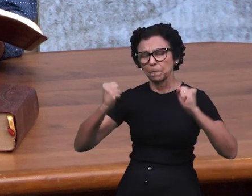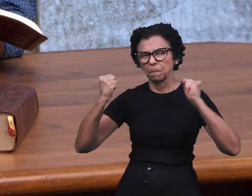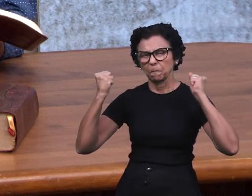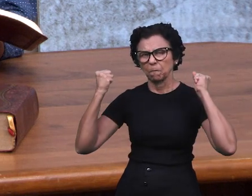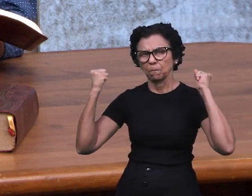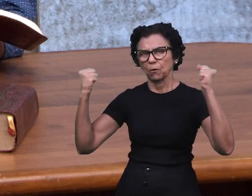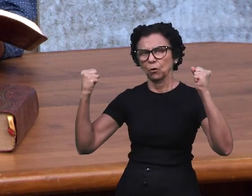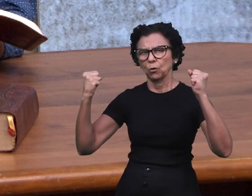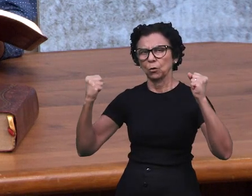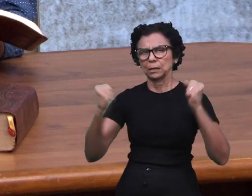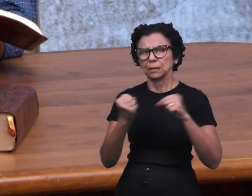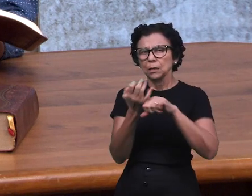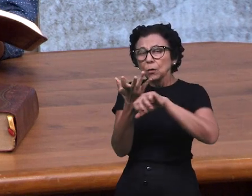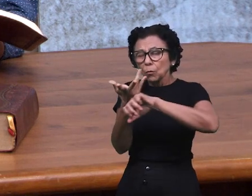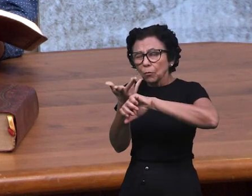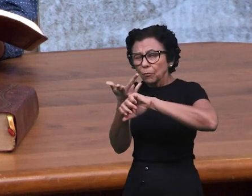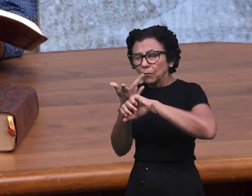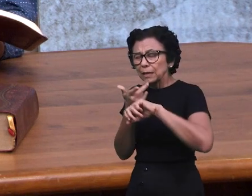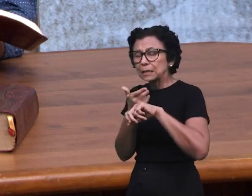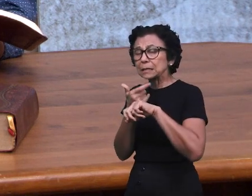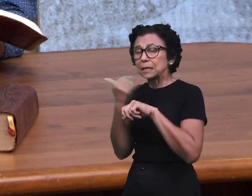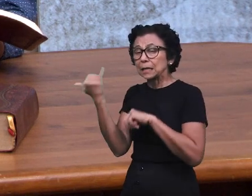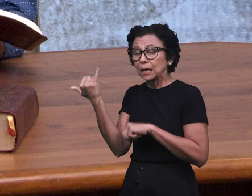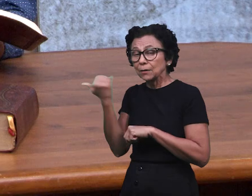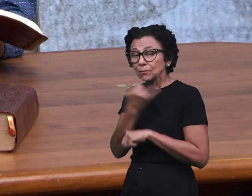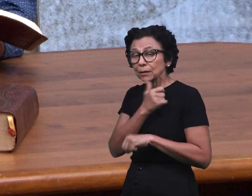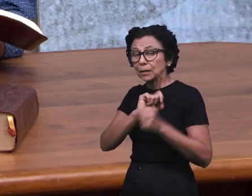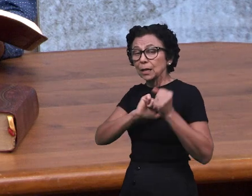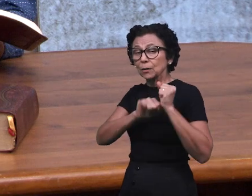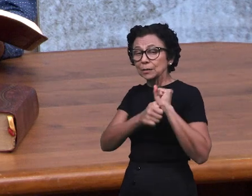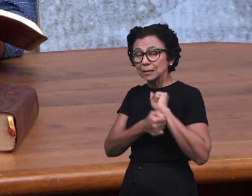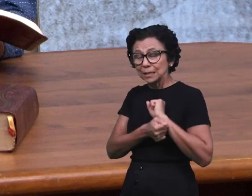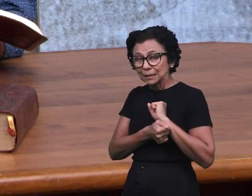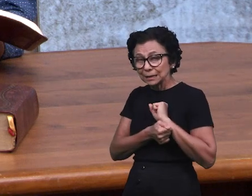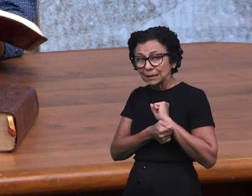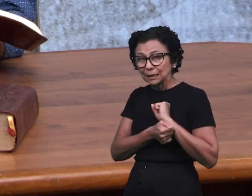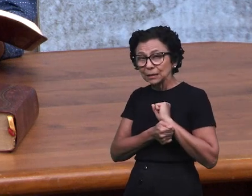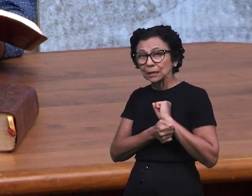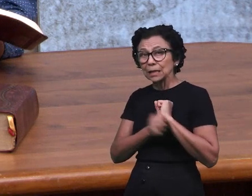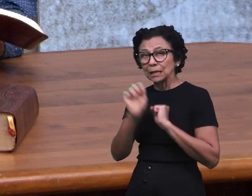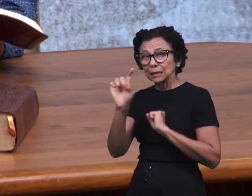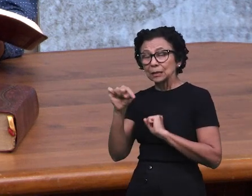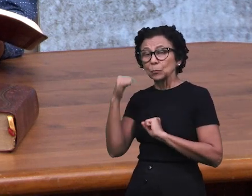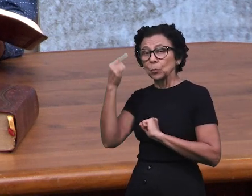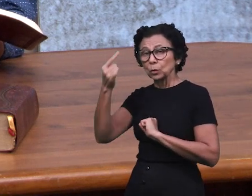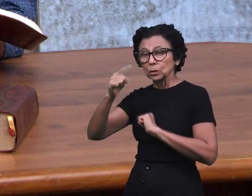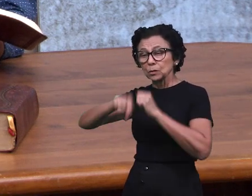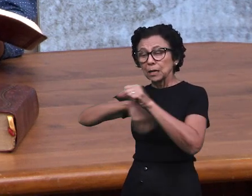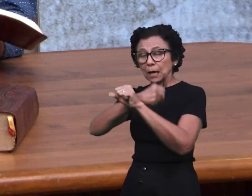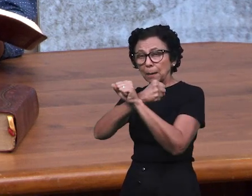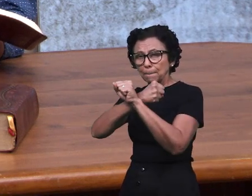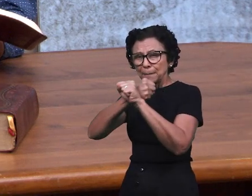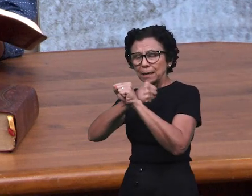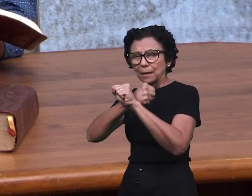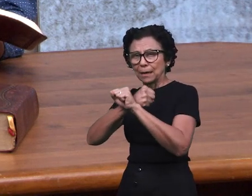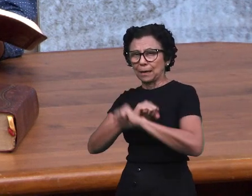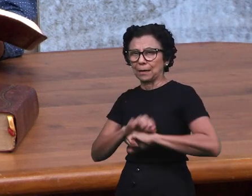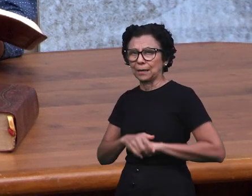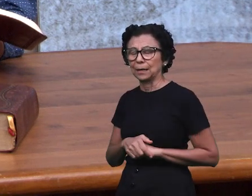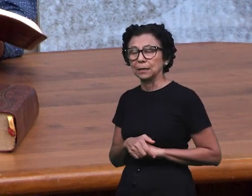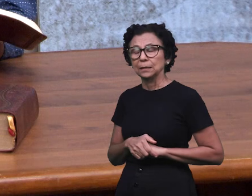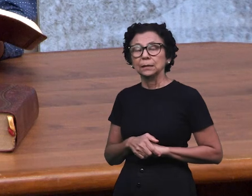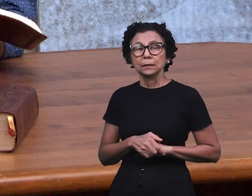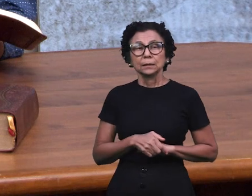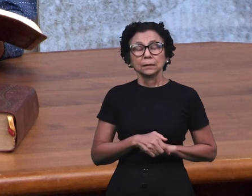poderíamos assenhorear-nos dele e amarrá-lo, para assim o afligirmos. E te daremos